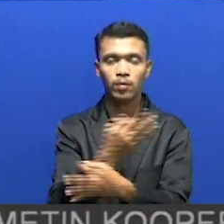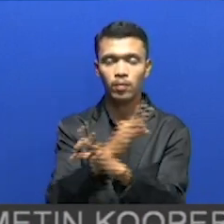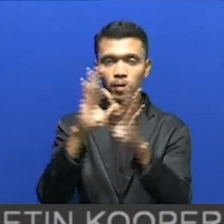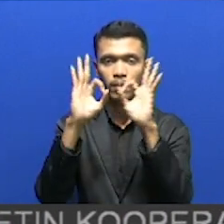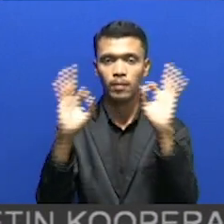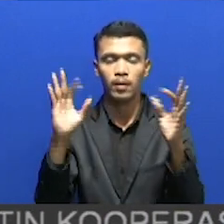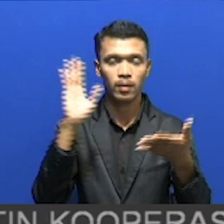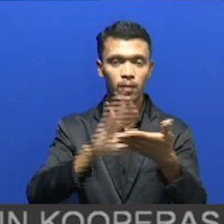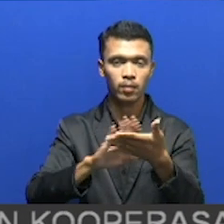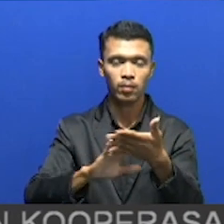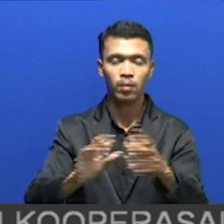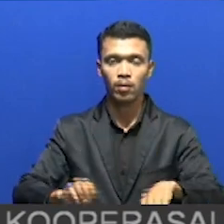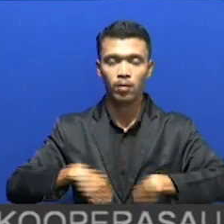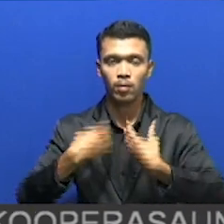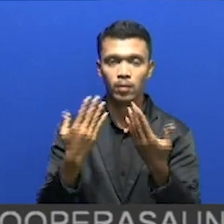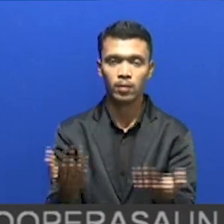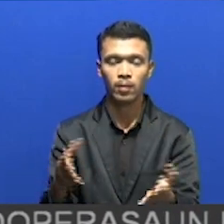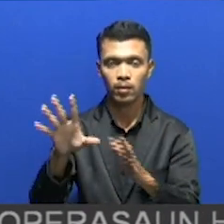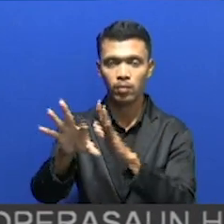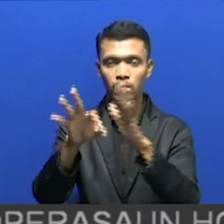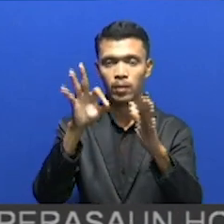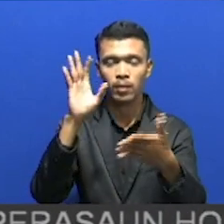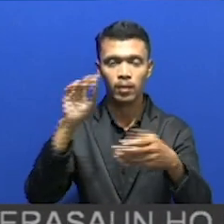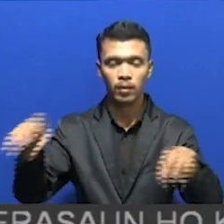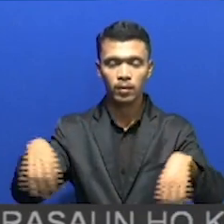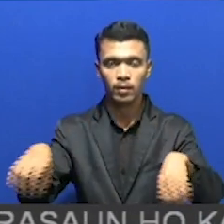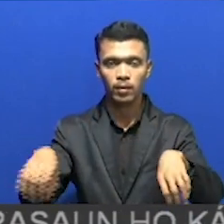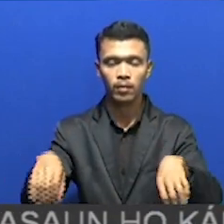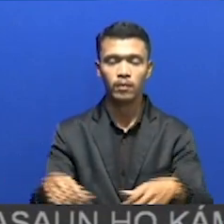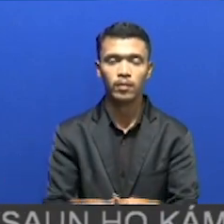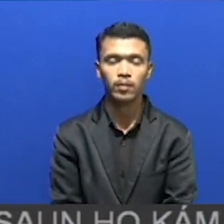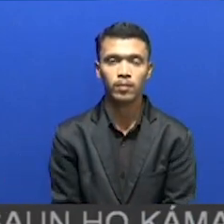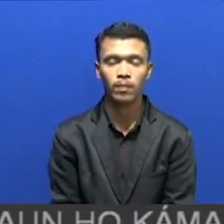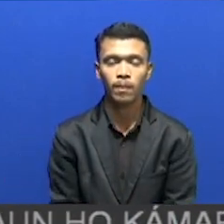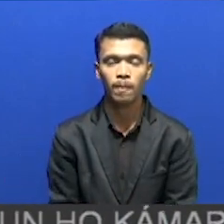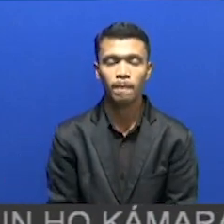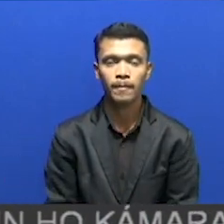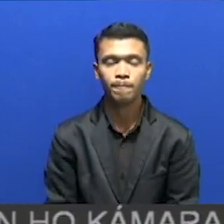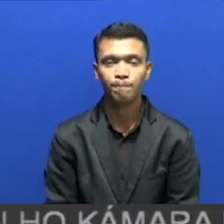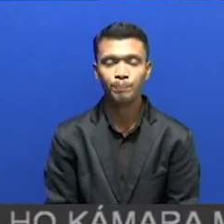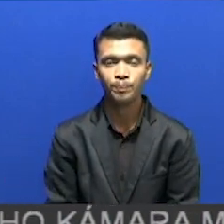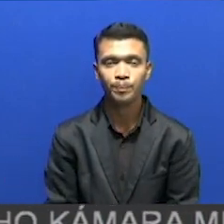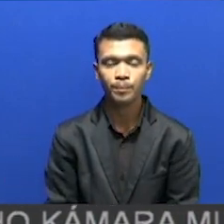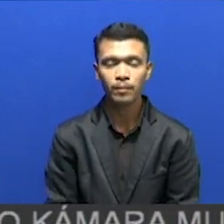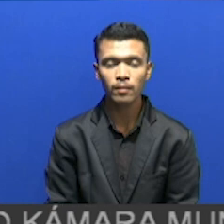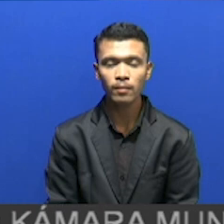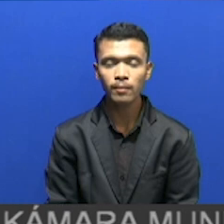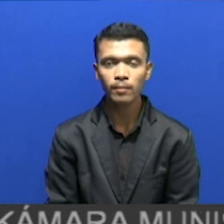ne, poensa maca bele Sira retam serviço. Lá o serviço maca ita exigência maca ida funcionário